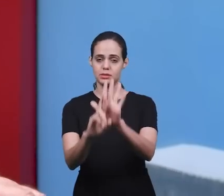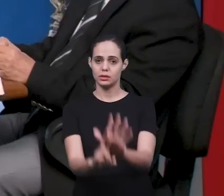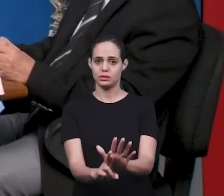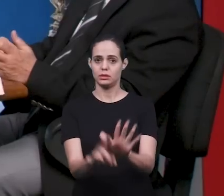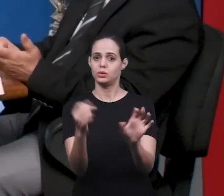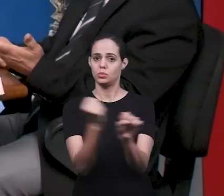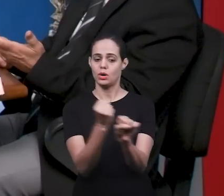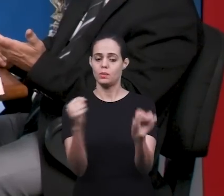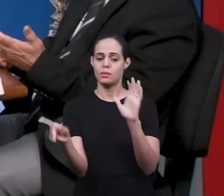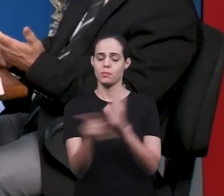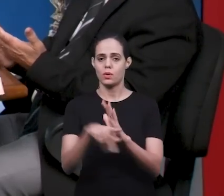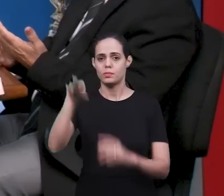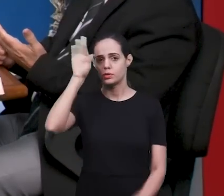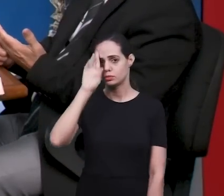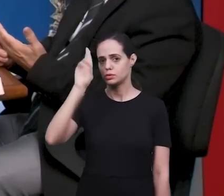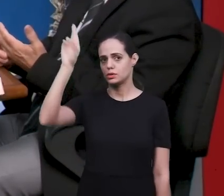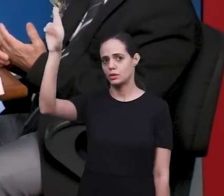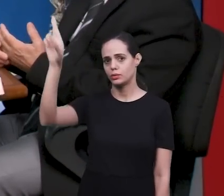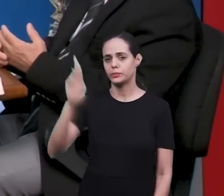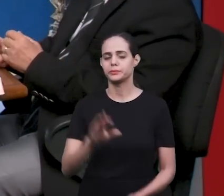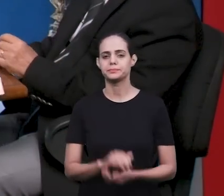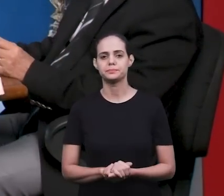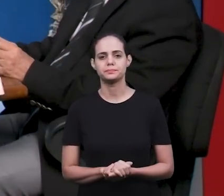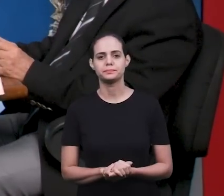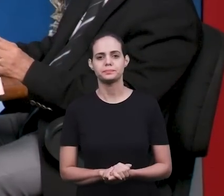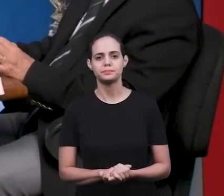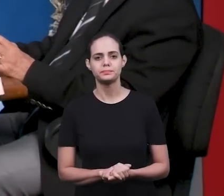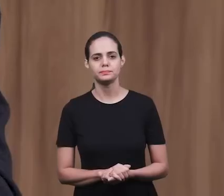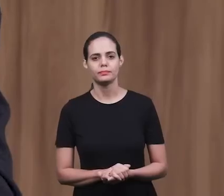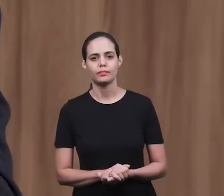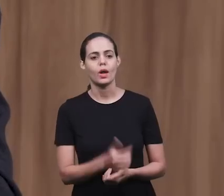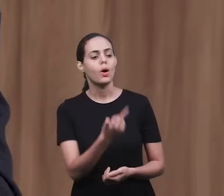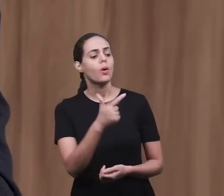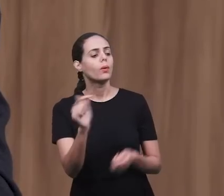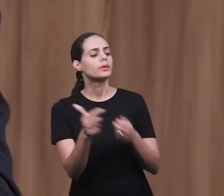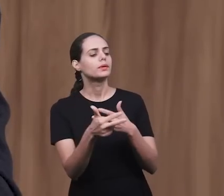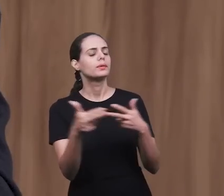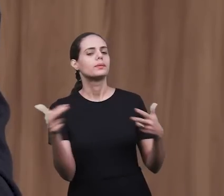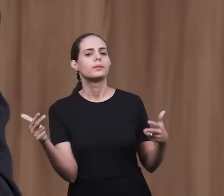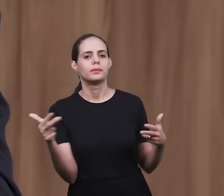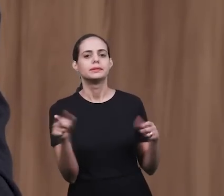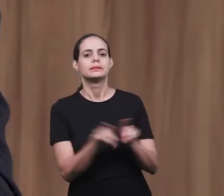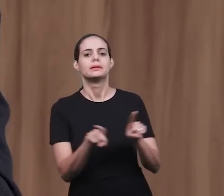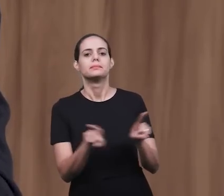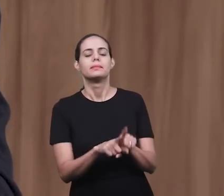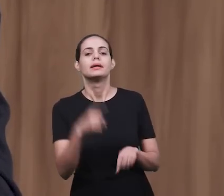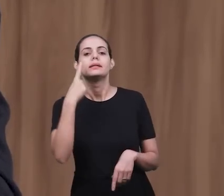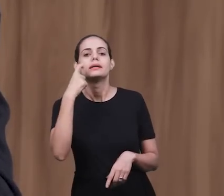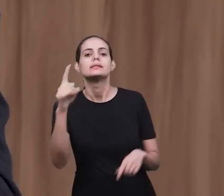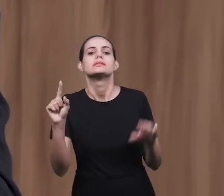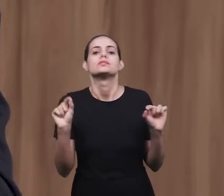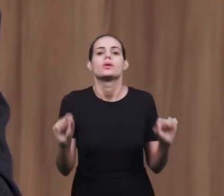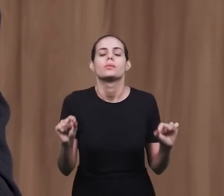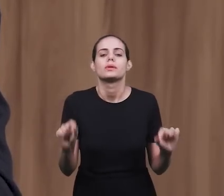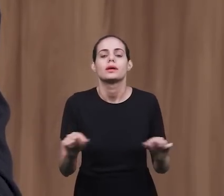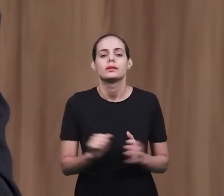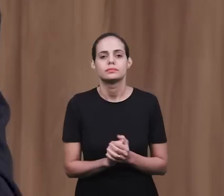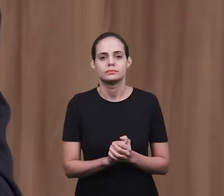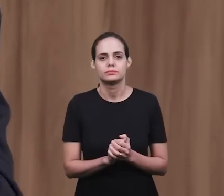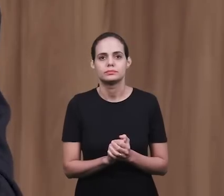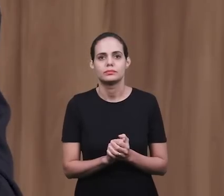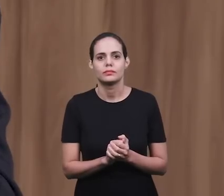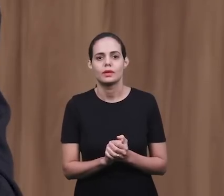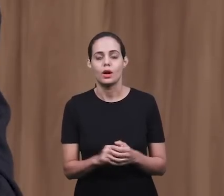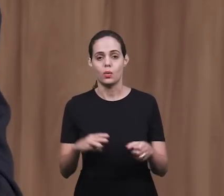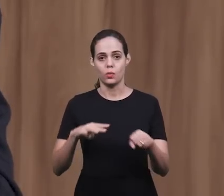que é interessante também, pastor Luiz Fernando, é que nós temos um ministério muito coerente com o ministério do pastor